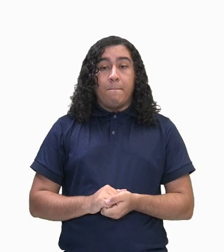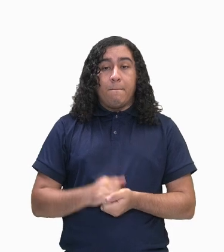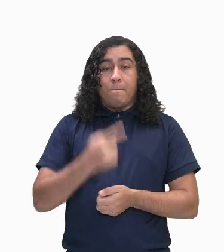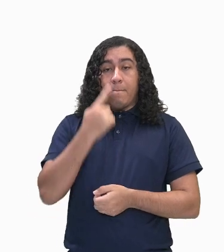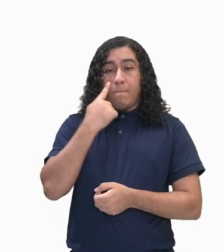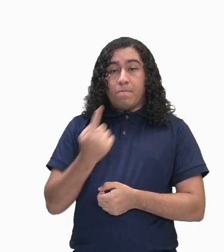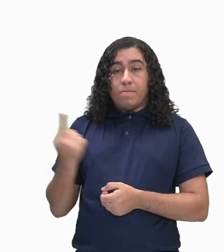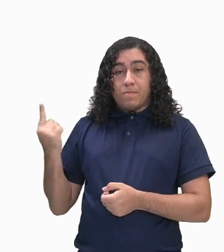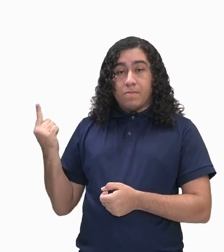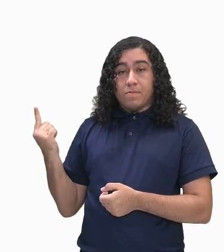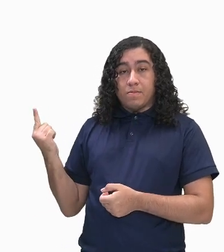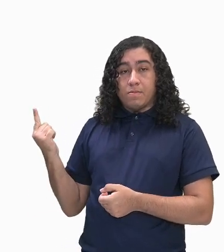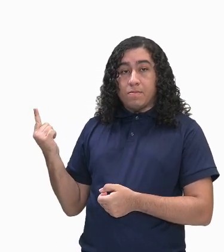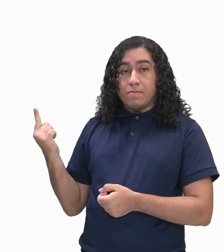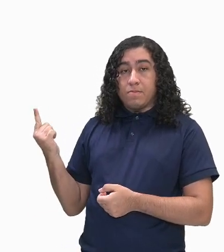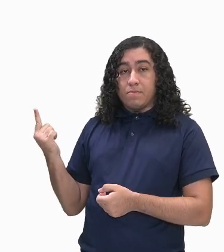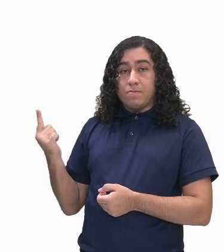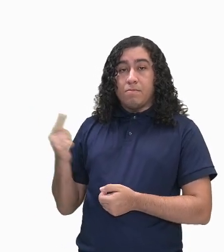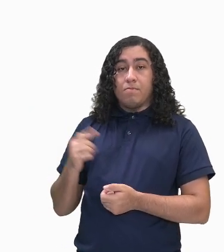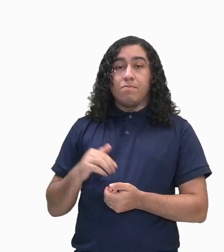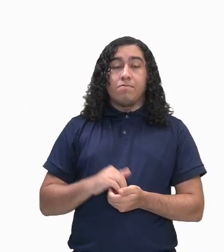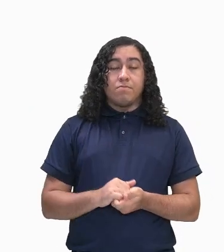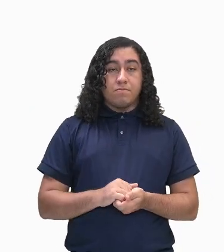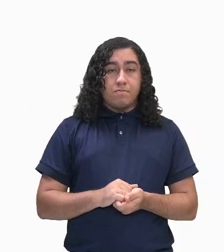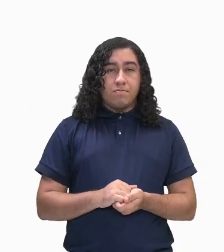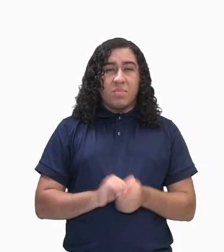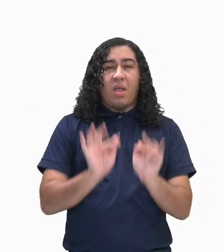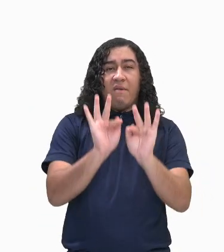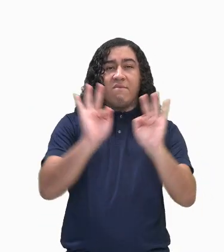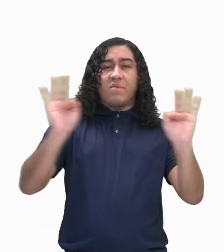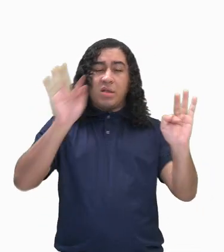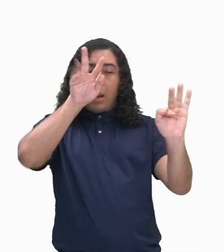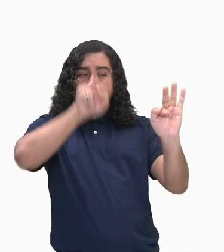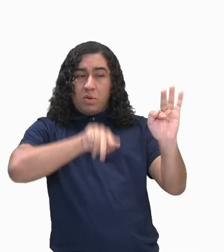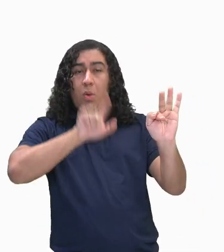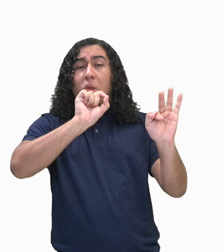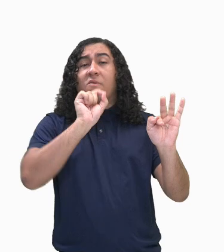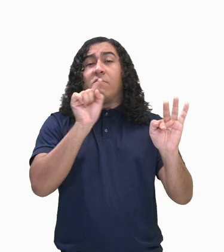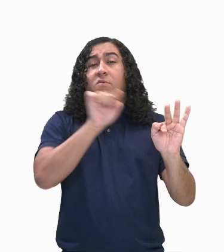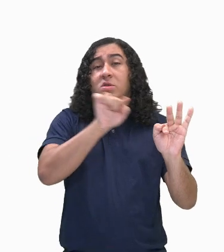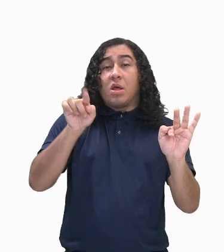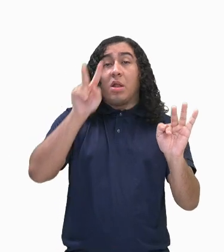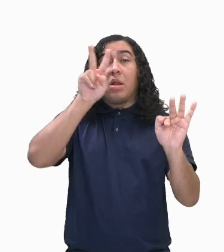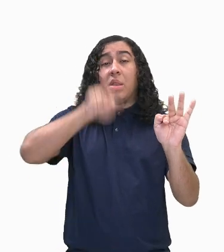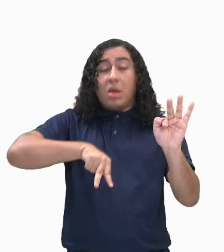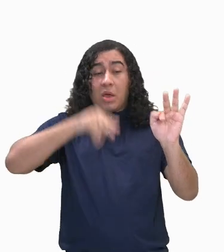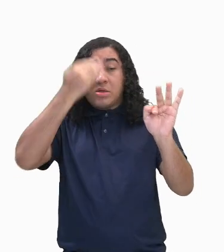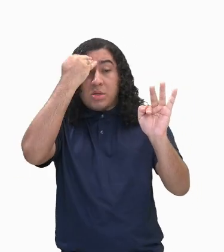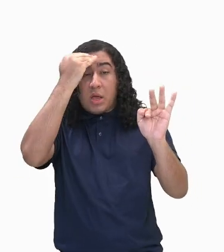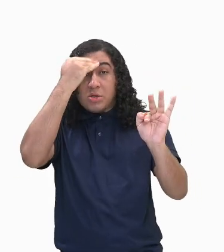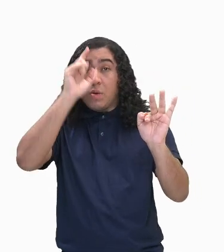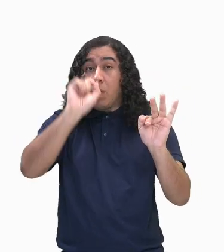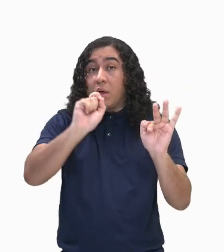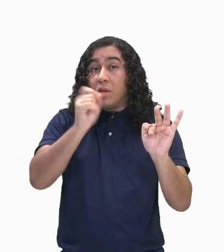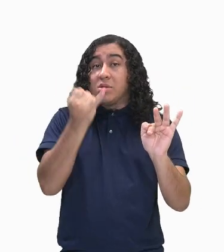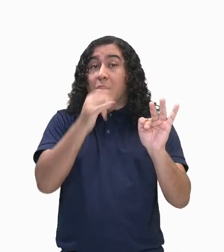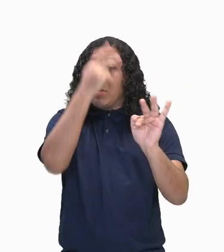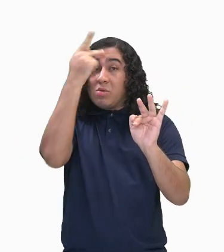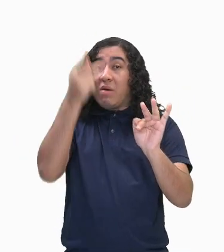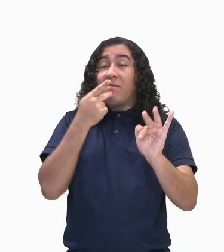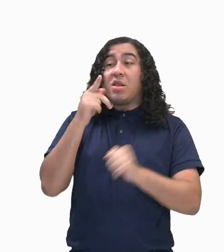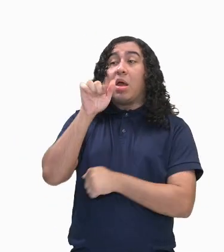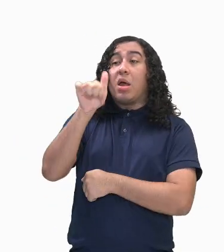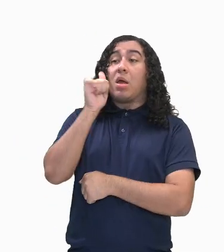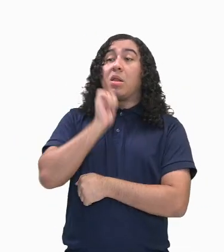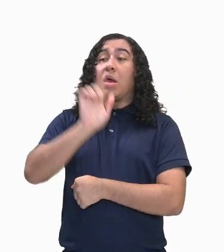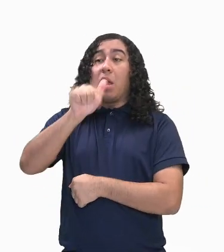Ela é um passarinho. O que você entende quando uma pessoa afirma para você, ela é um passarinho? Ela